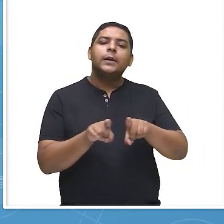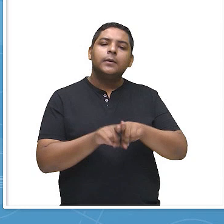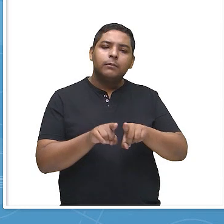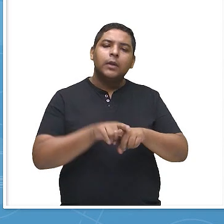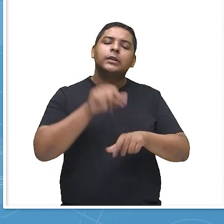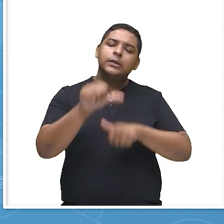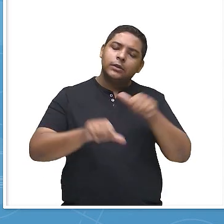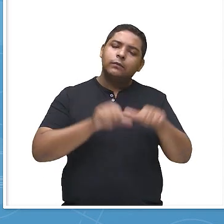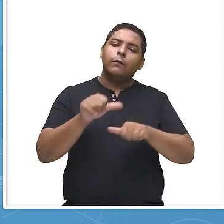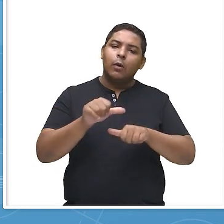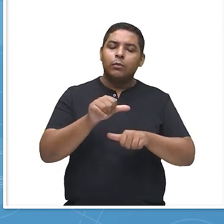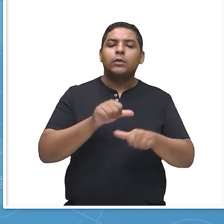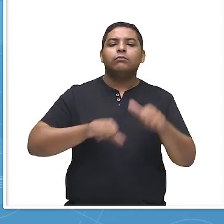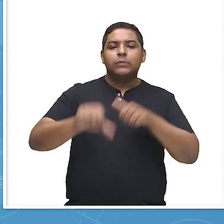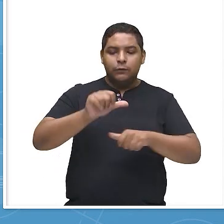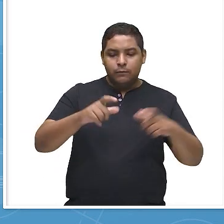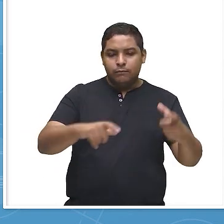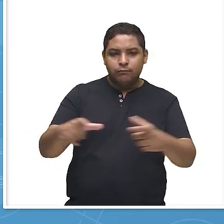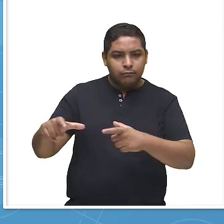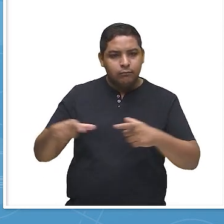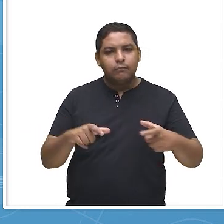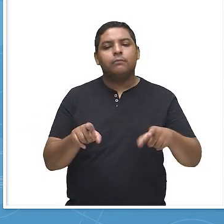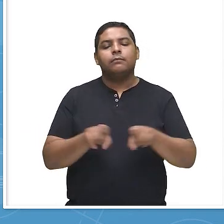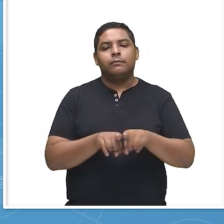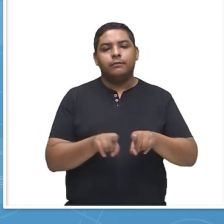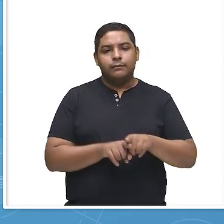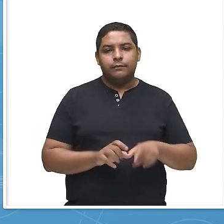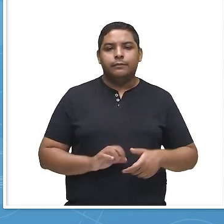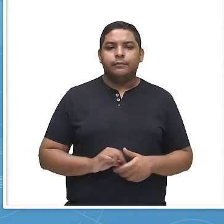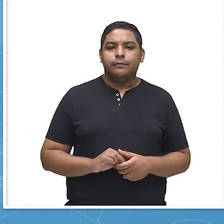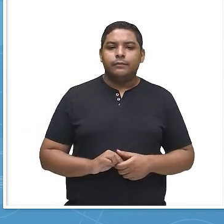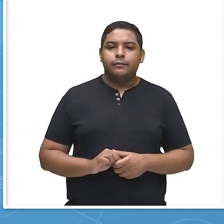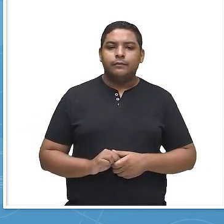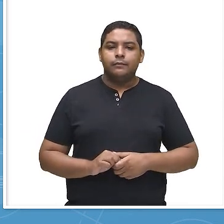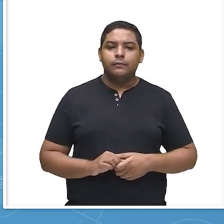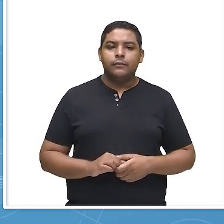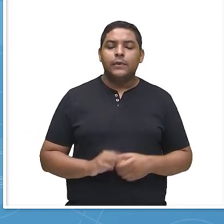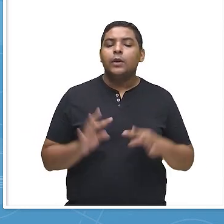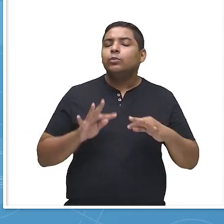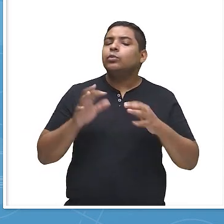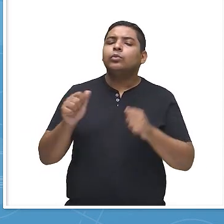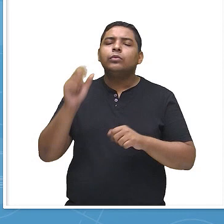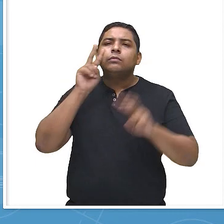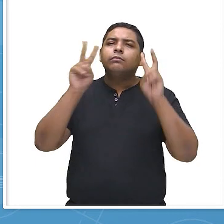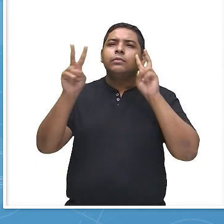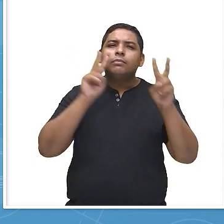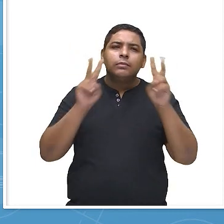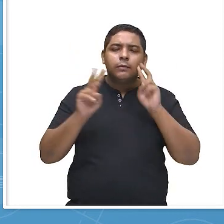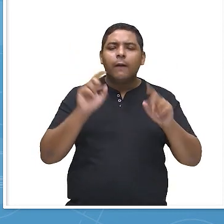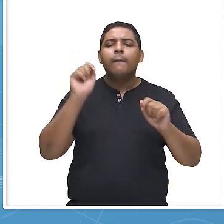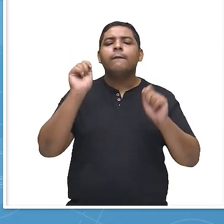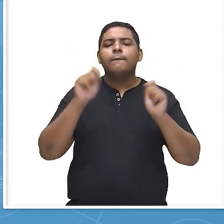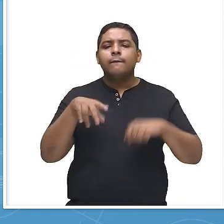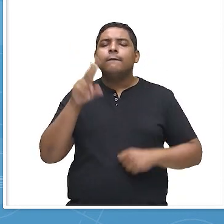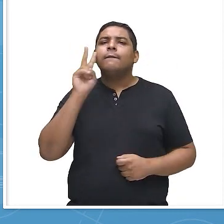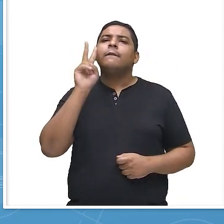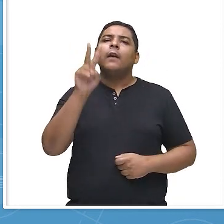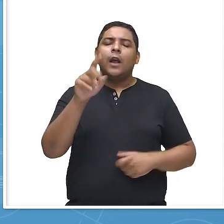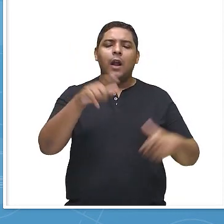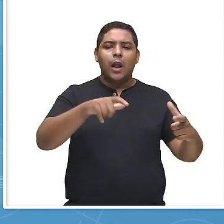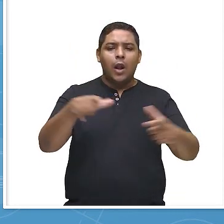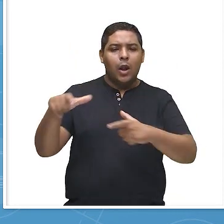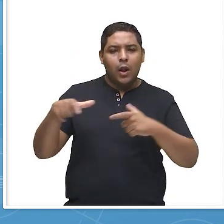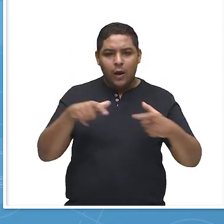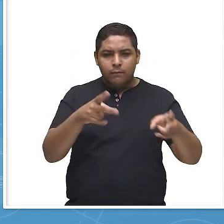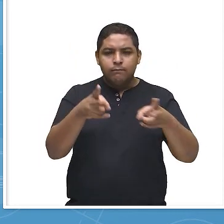transformadas. Na letra B, a paisagem é tudo aquilo que nossos olhos podem ver em determinado local. Mas também a paisagem é